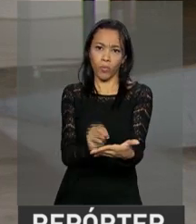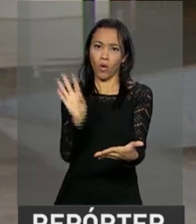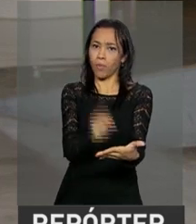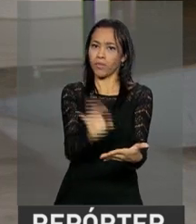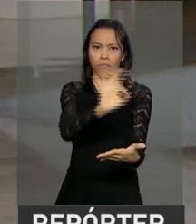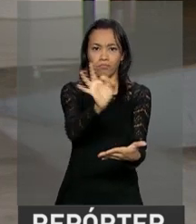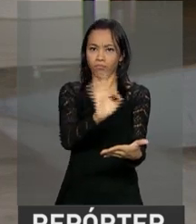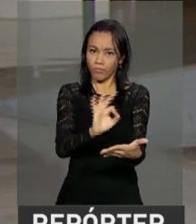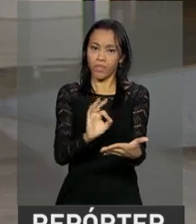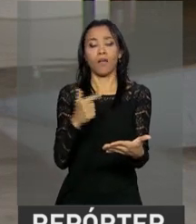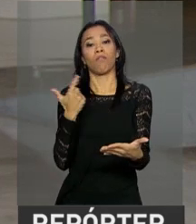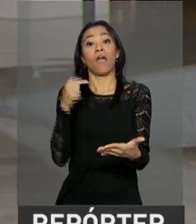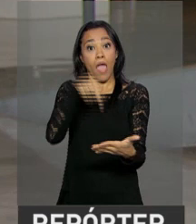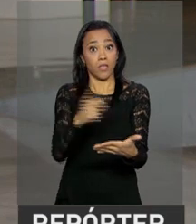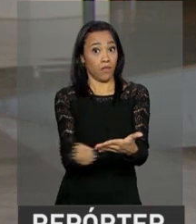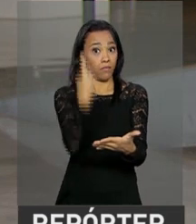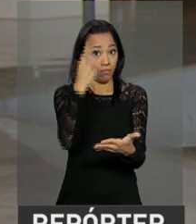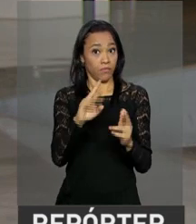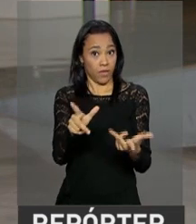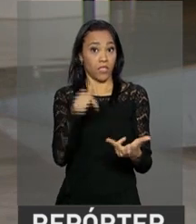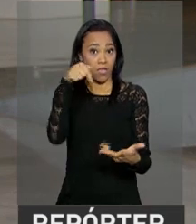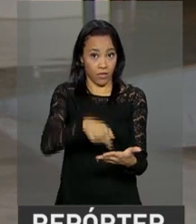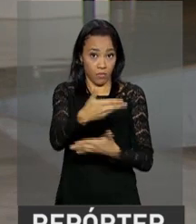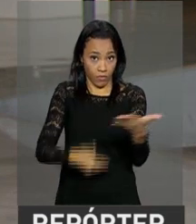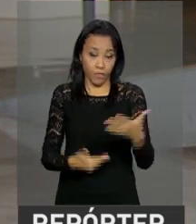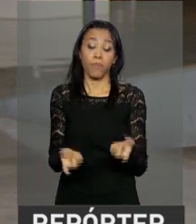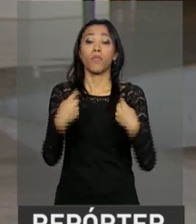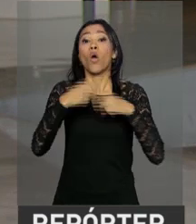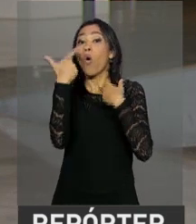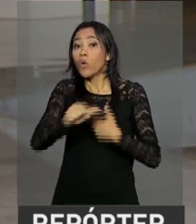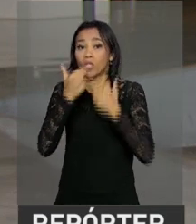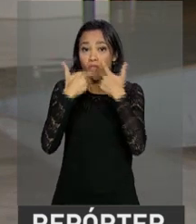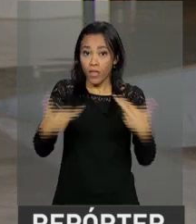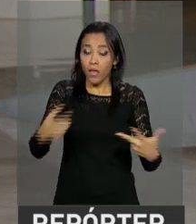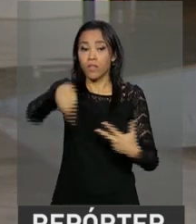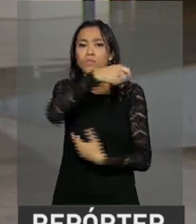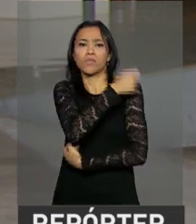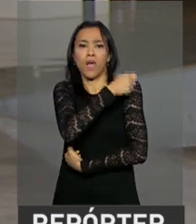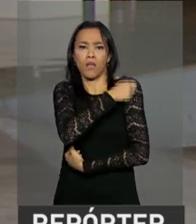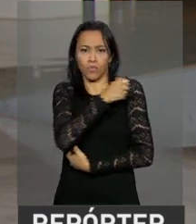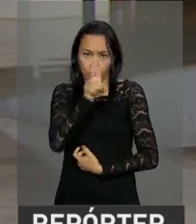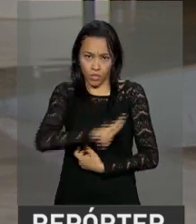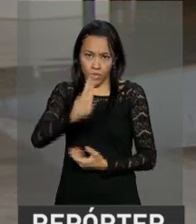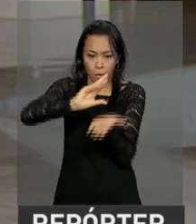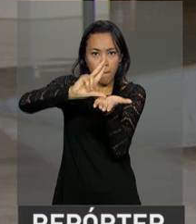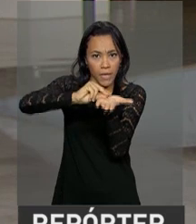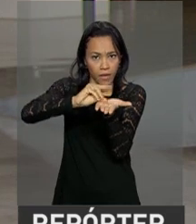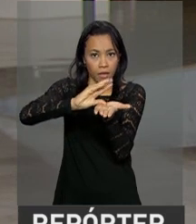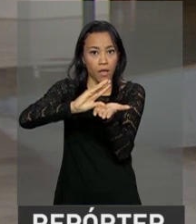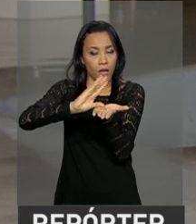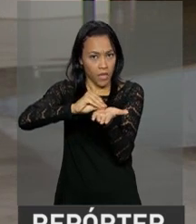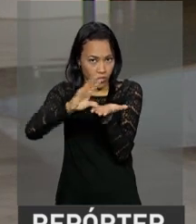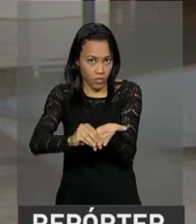eram todas de outras provas do próprio Enem. Tem uma outra novidade também, os estudantes que fizerem a prova pelo aplicativo, eles vão poder